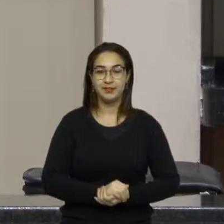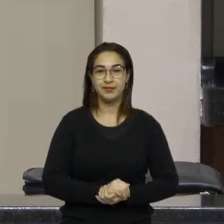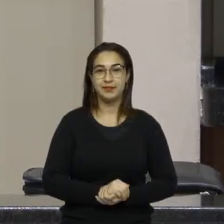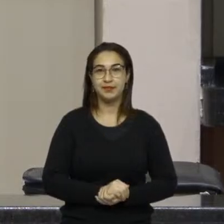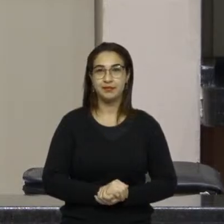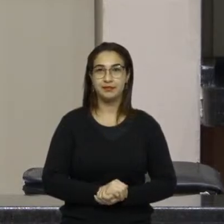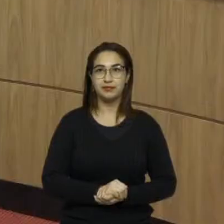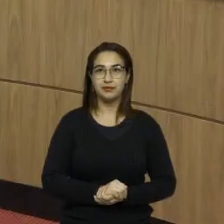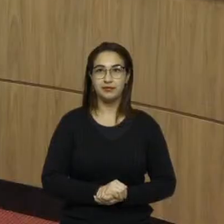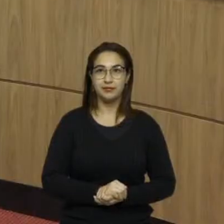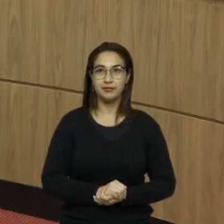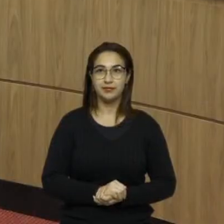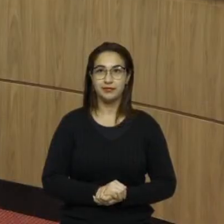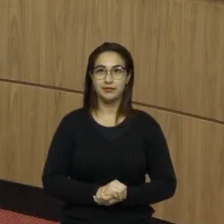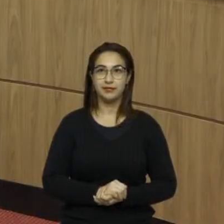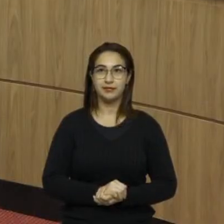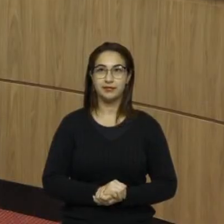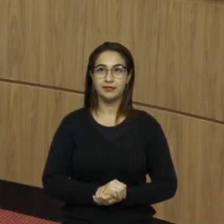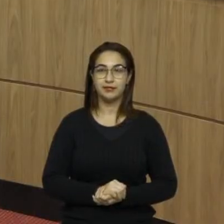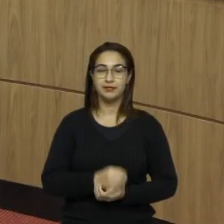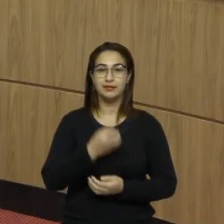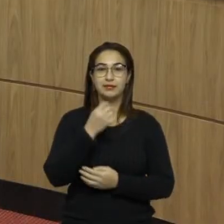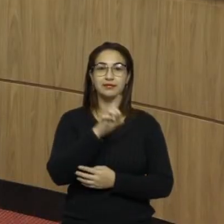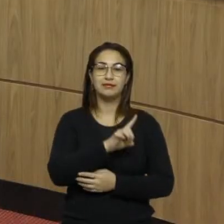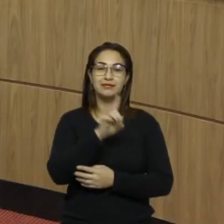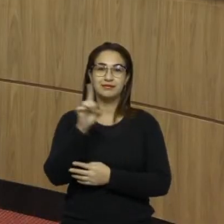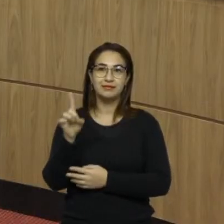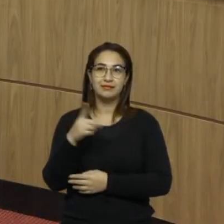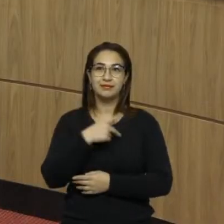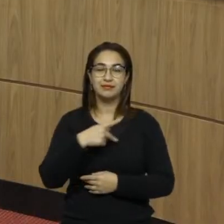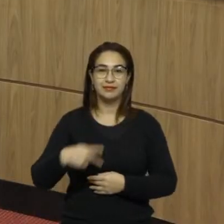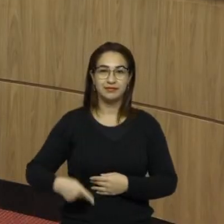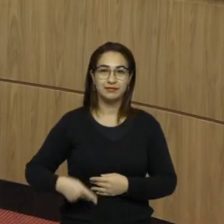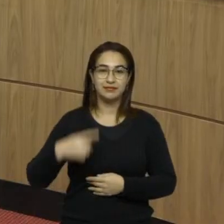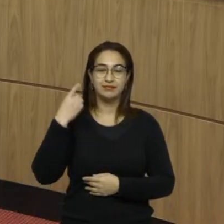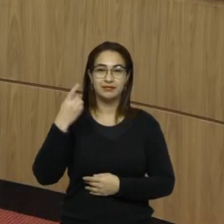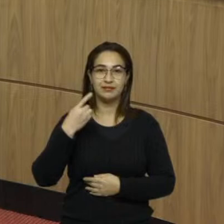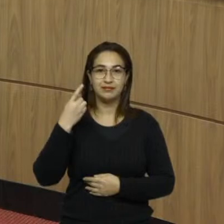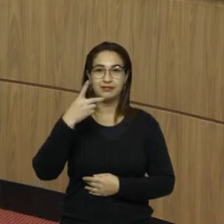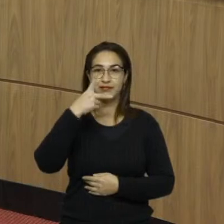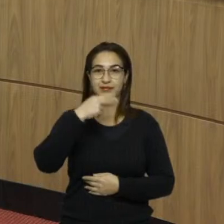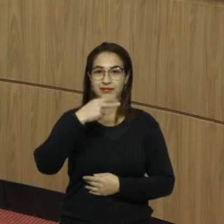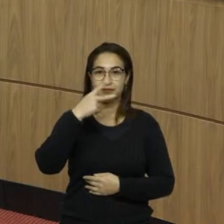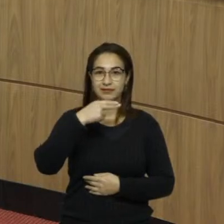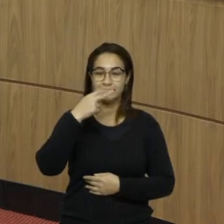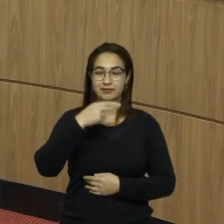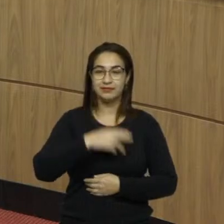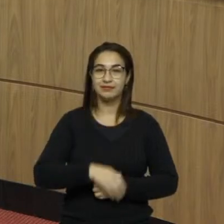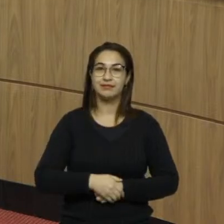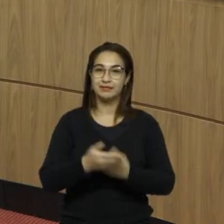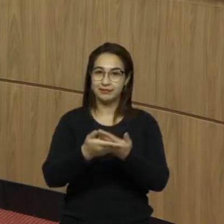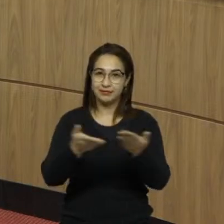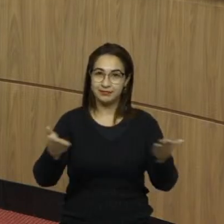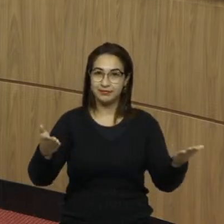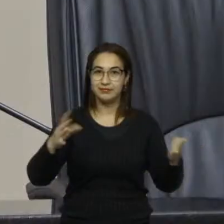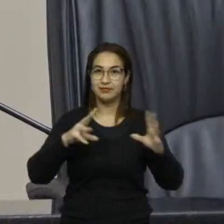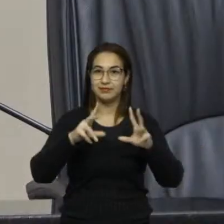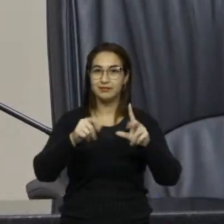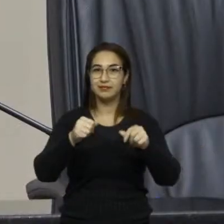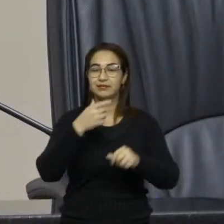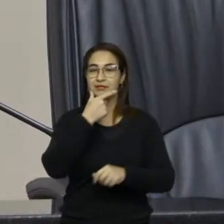anterior. Bom dia, senhor presidente, deputado Kennedy Nunes, senhores deputados, deputadas